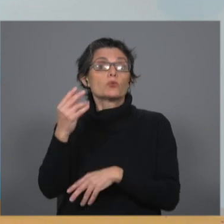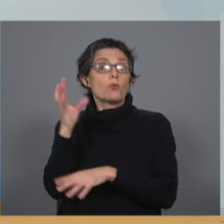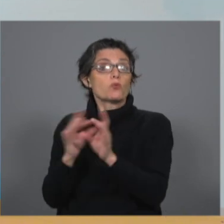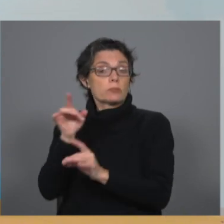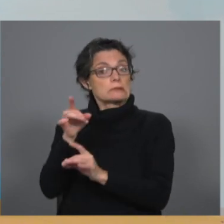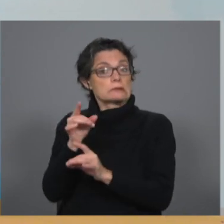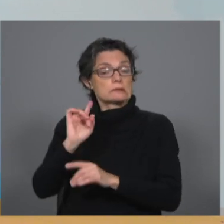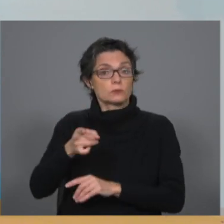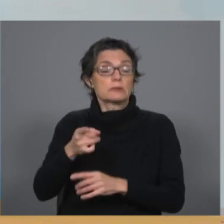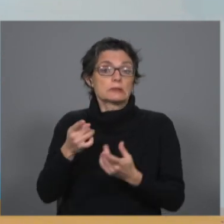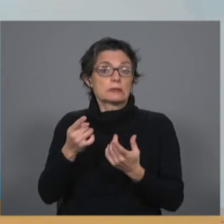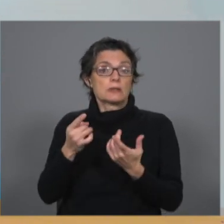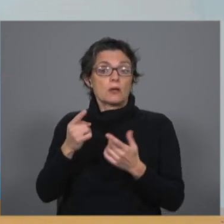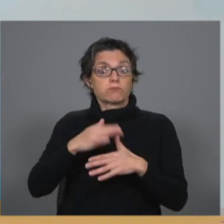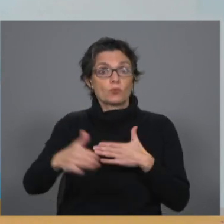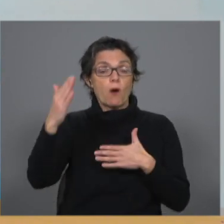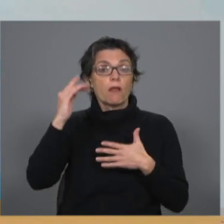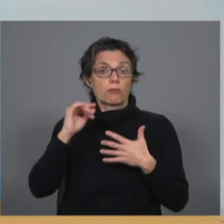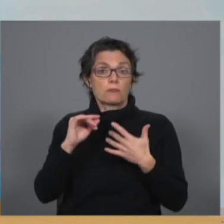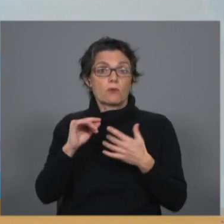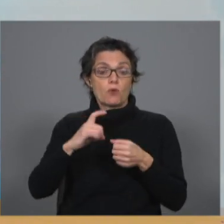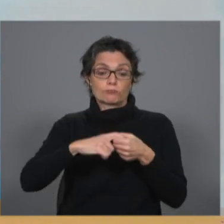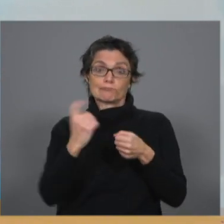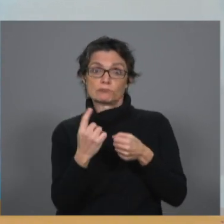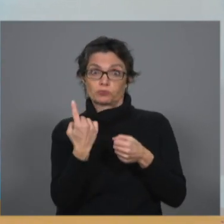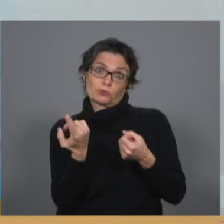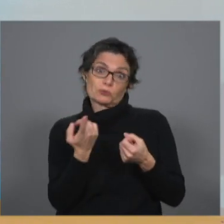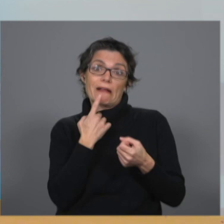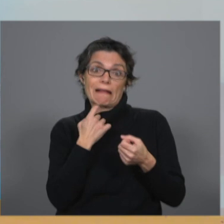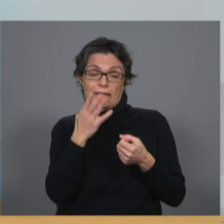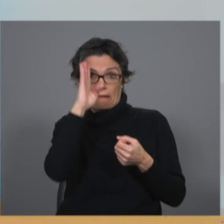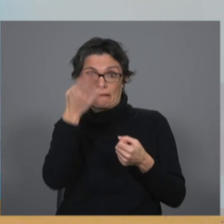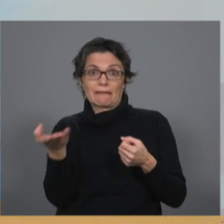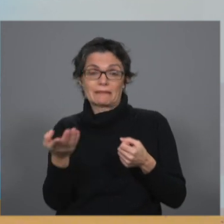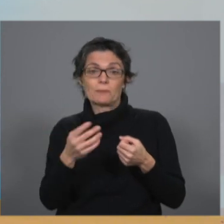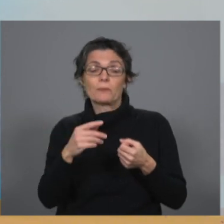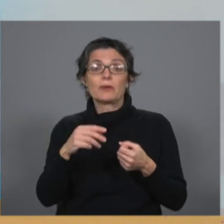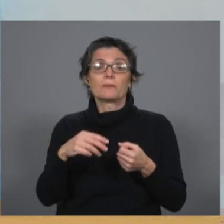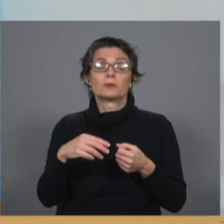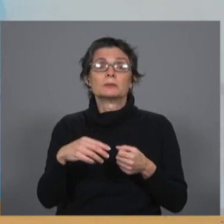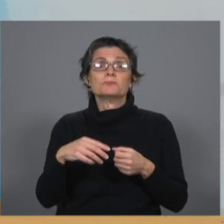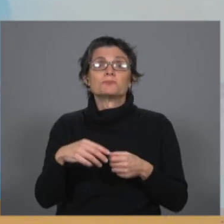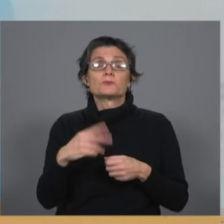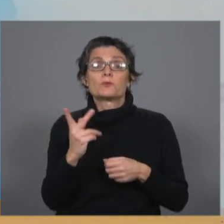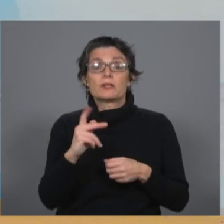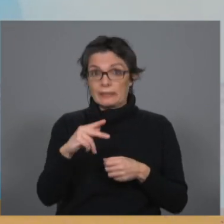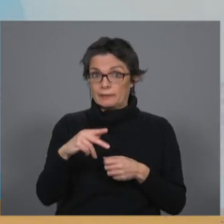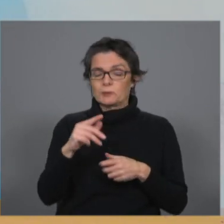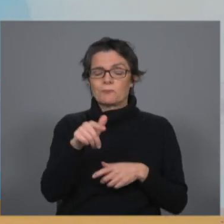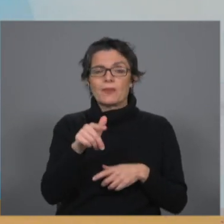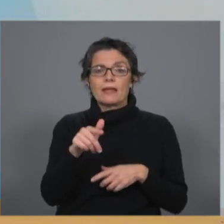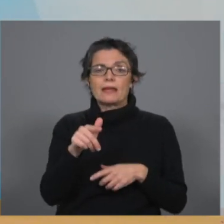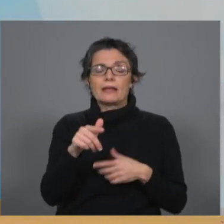que deixou de o ser, o caso do Reino Unido. Daqui para a frente há este